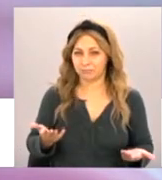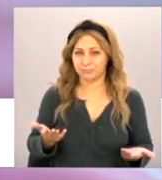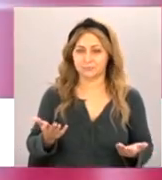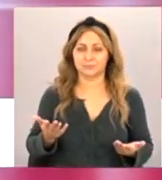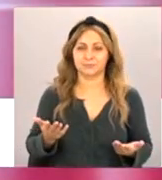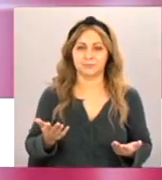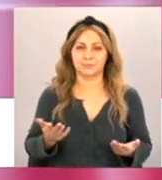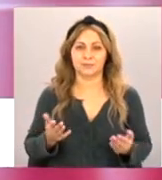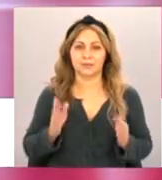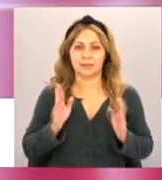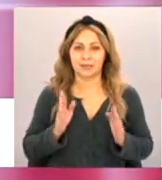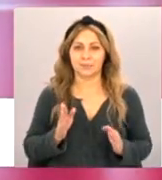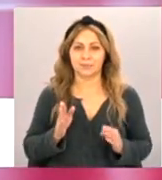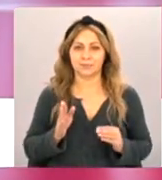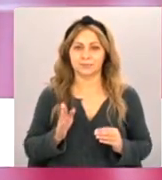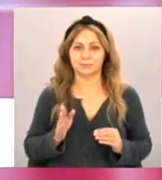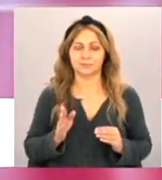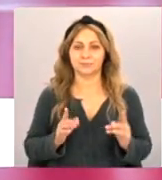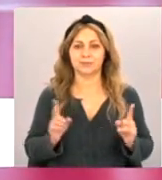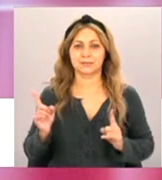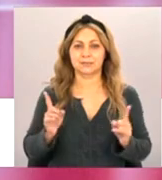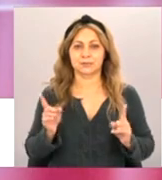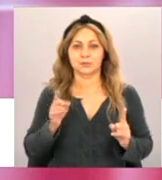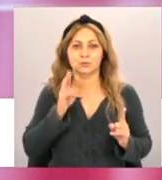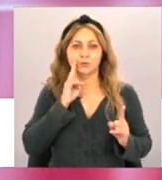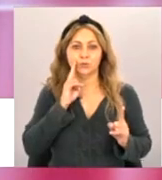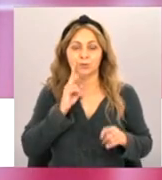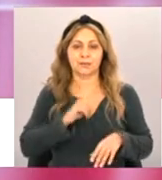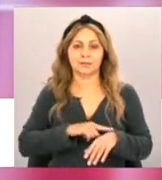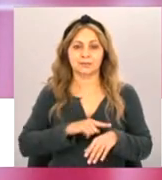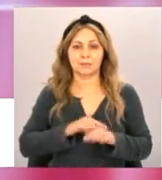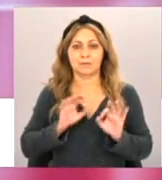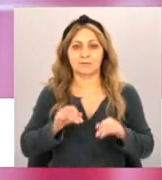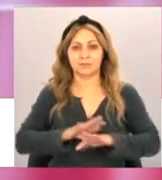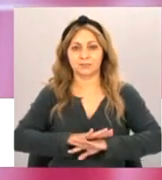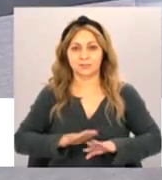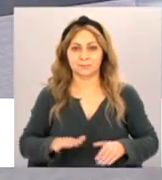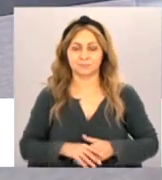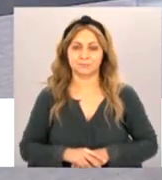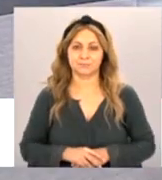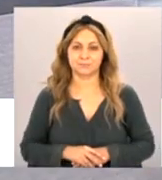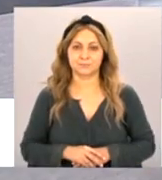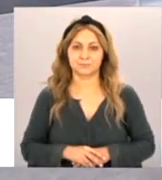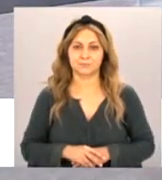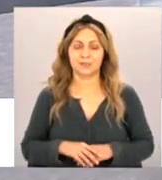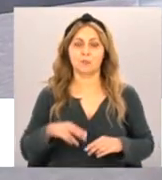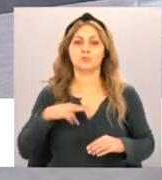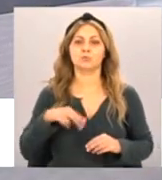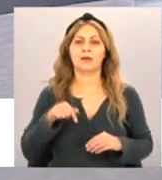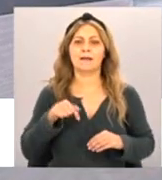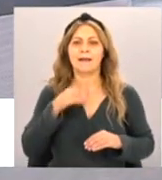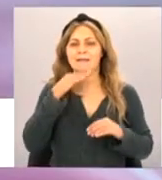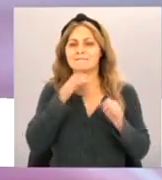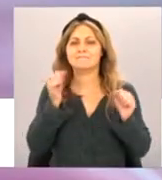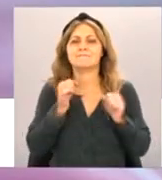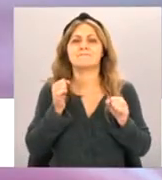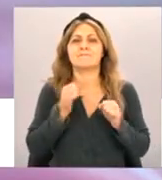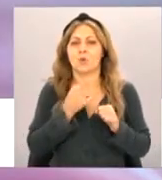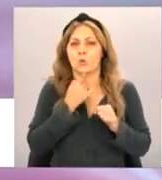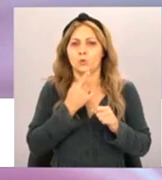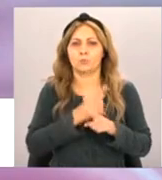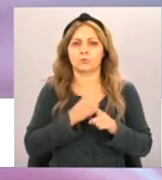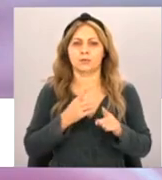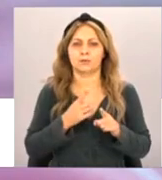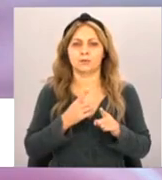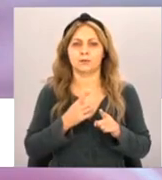preciso da resposta mas infelizmente o nosso tempo pessoas vão se passa mais frio no inverno O que é uma fratura na